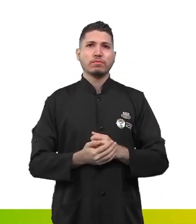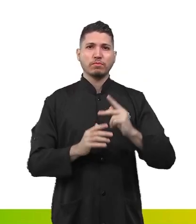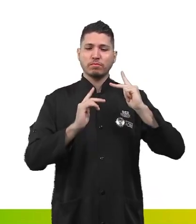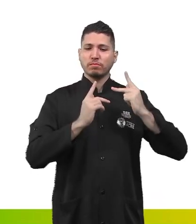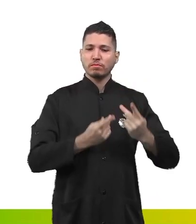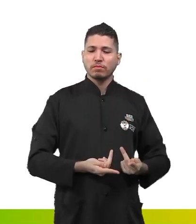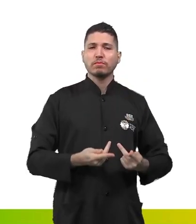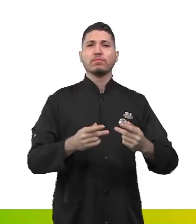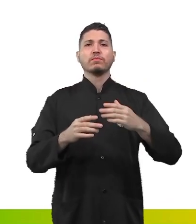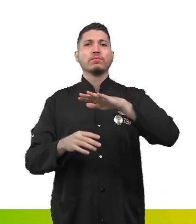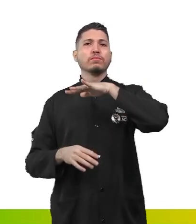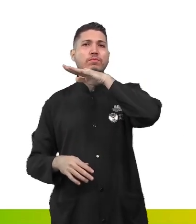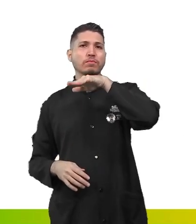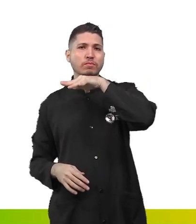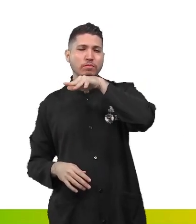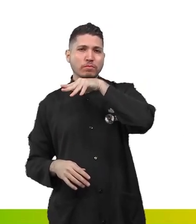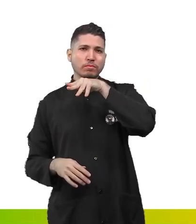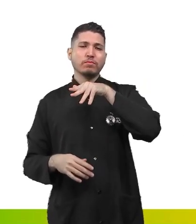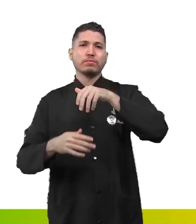animais.